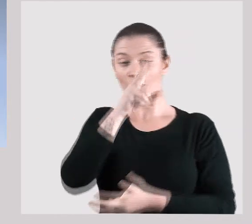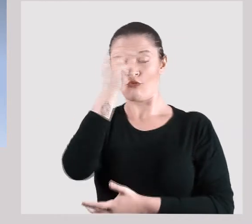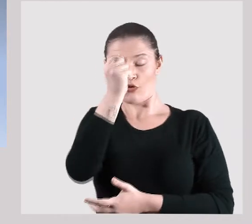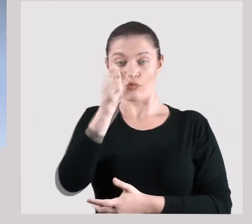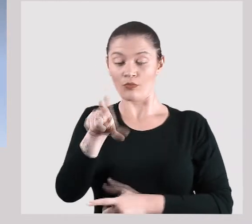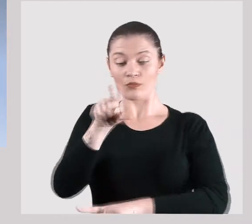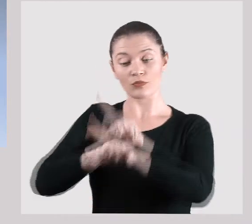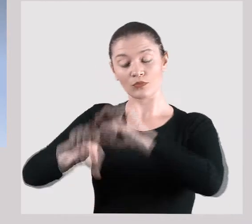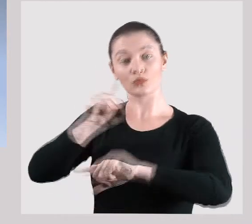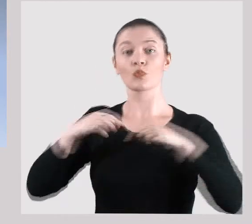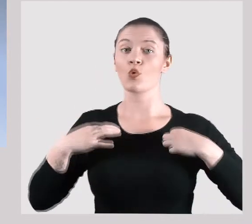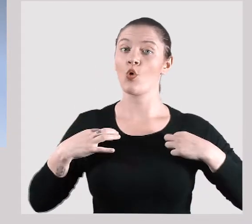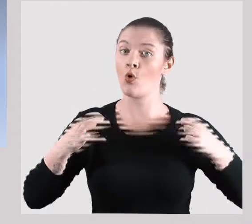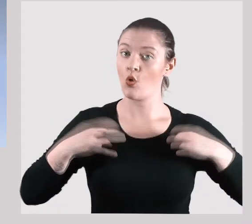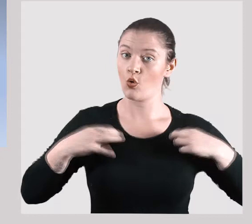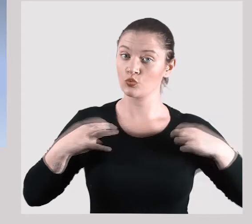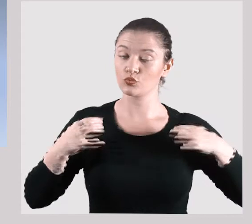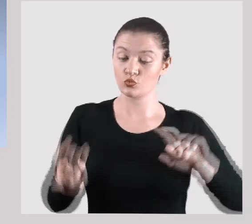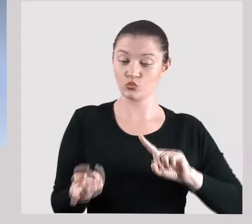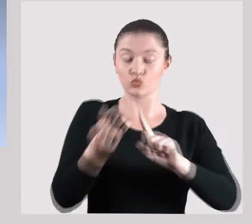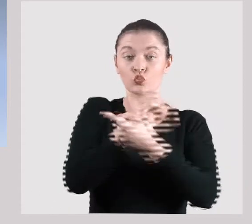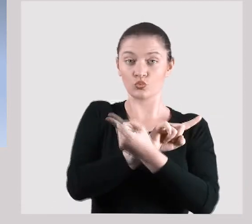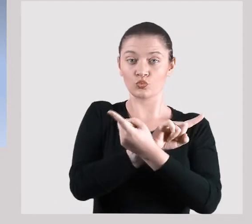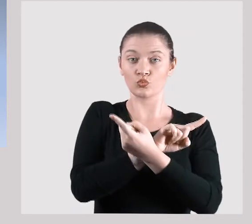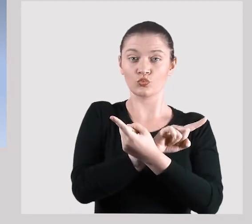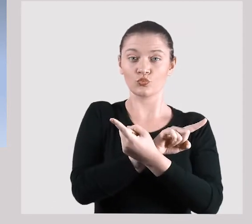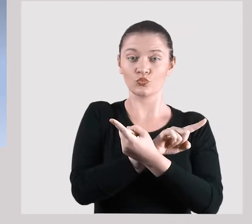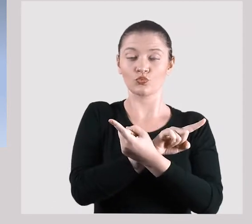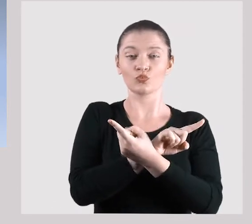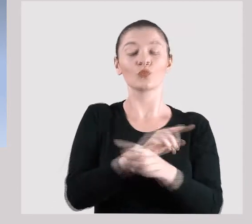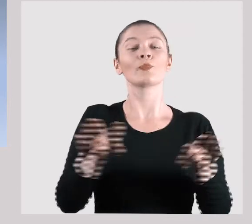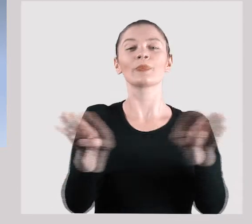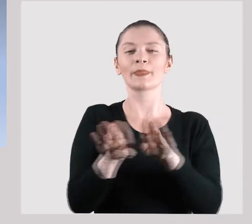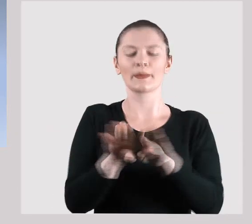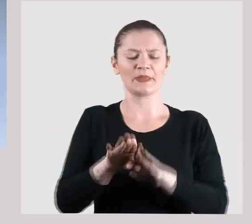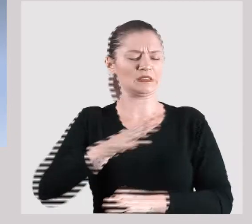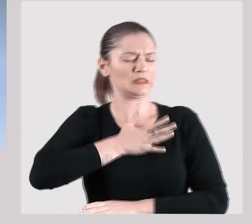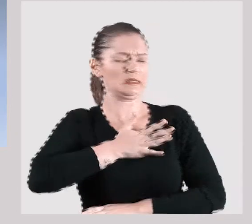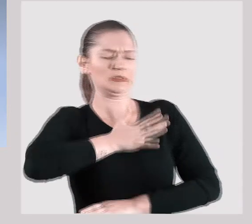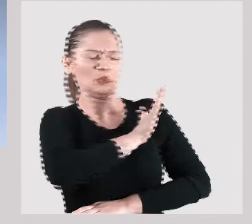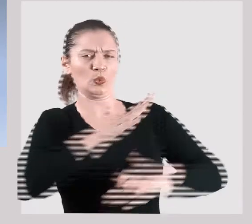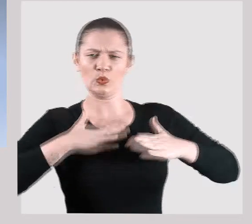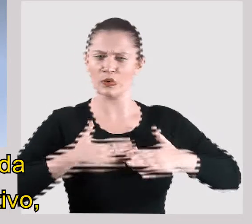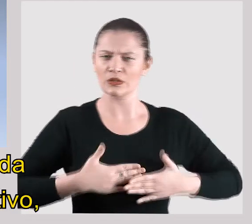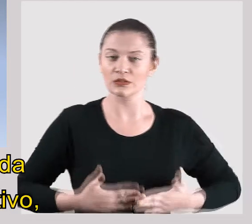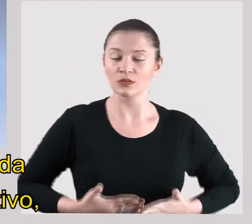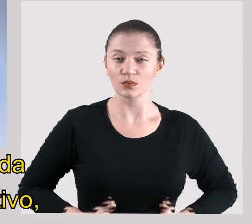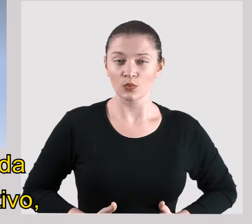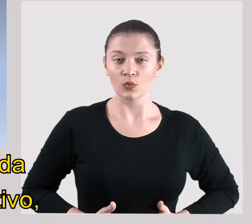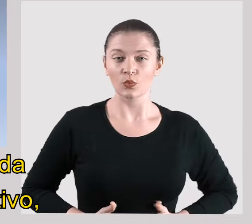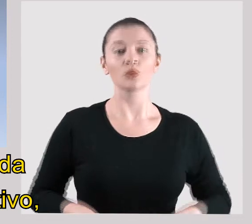forte rejeição a usar roupas do seu sexo, intenso desgosto com a anatomia sexual, e